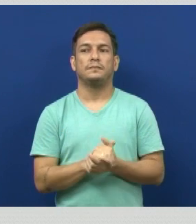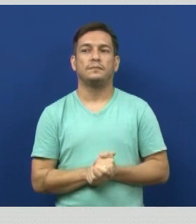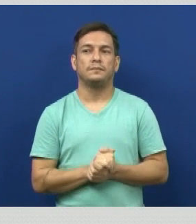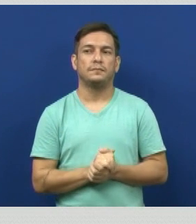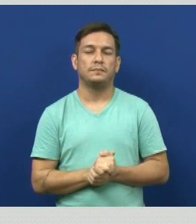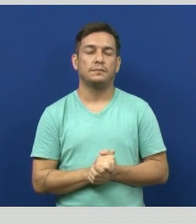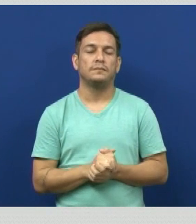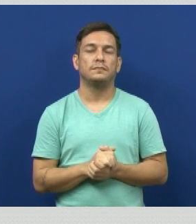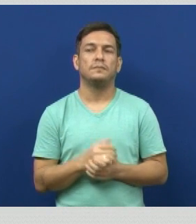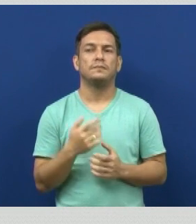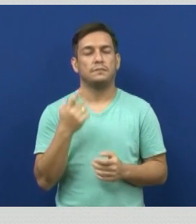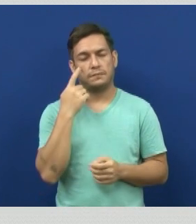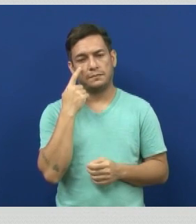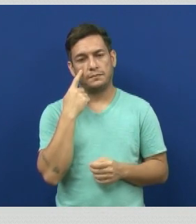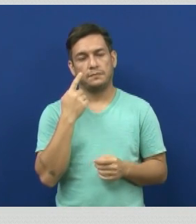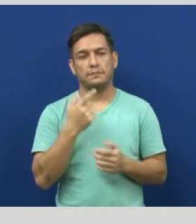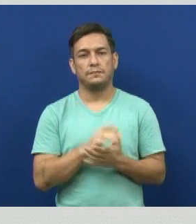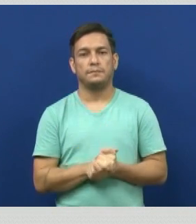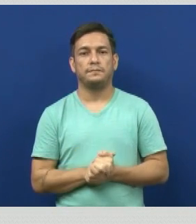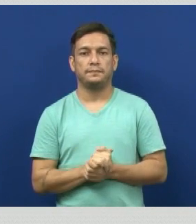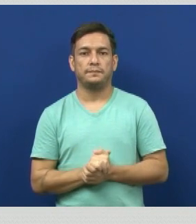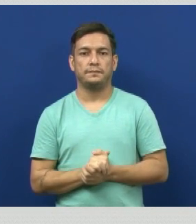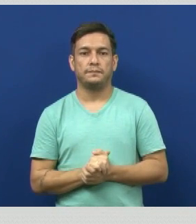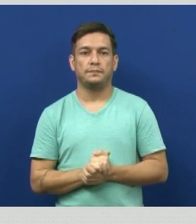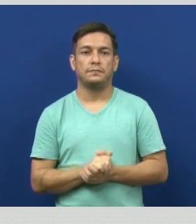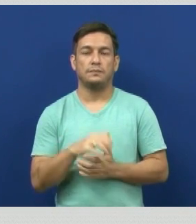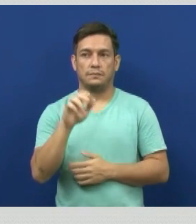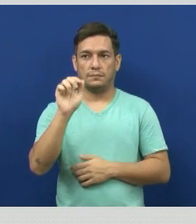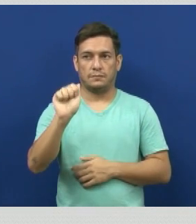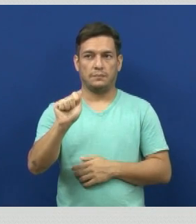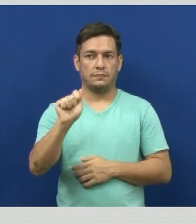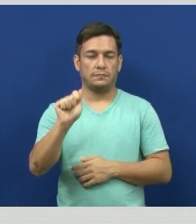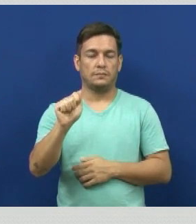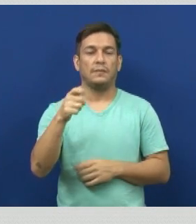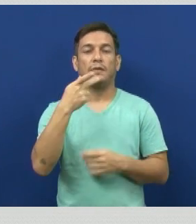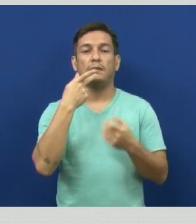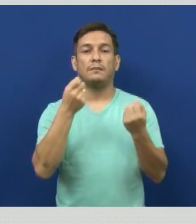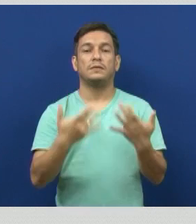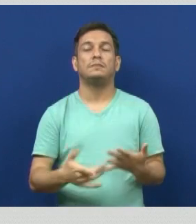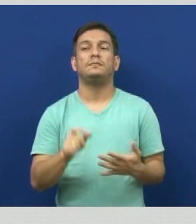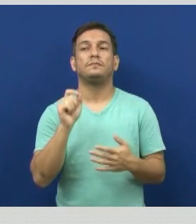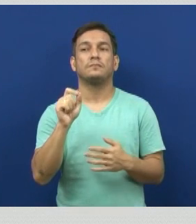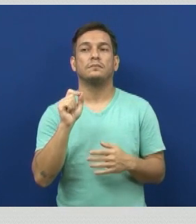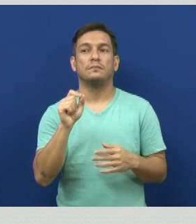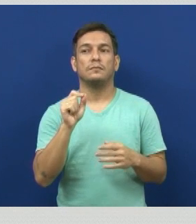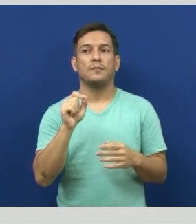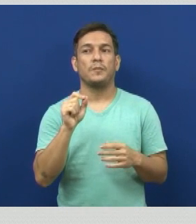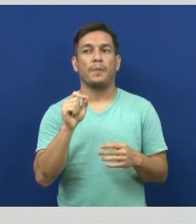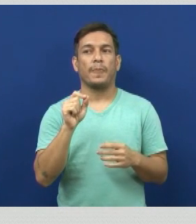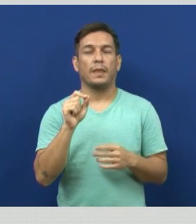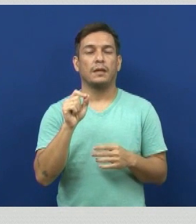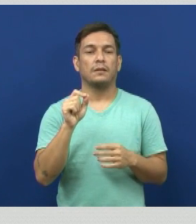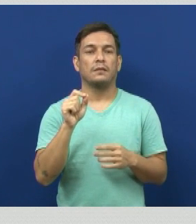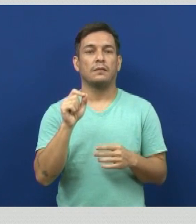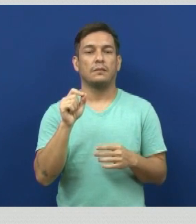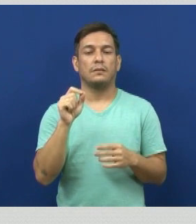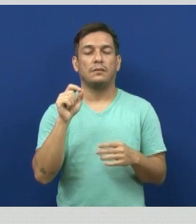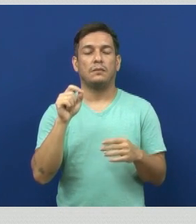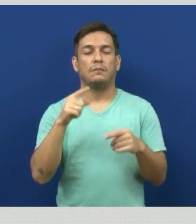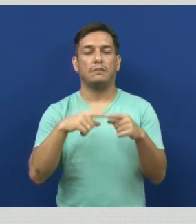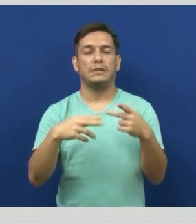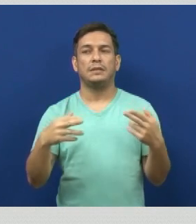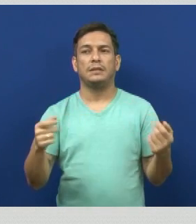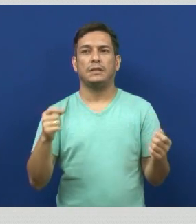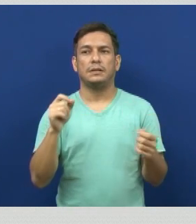por que as outras alternativas estão corretas, tá? A alternativa A fala do emprego aleatório de